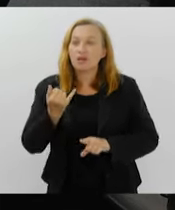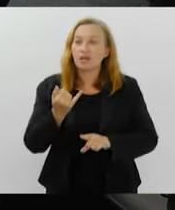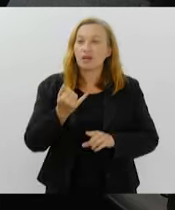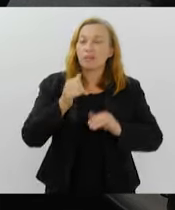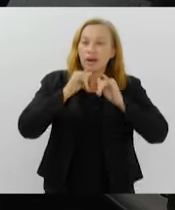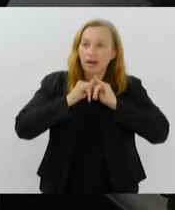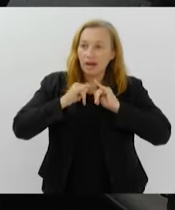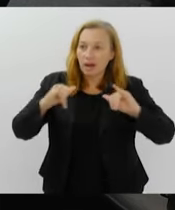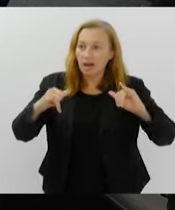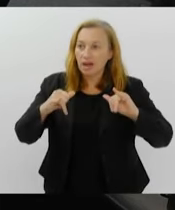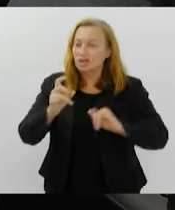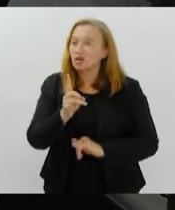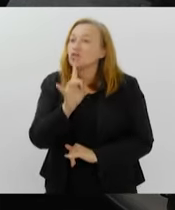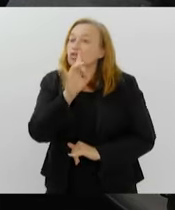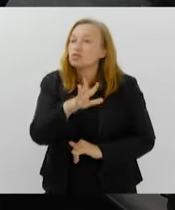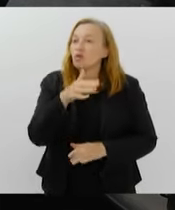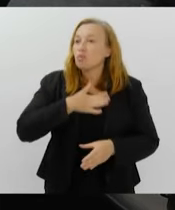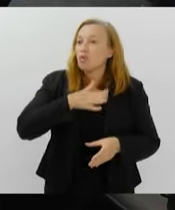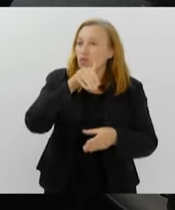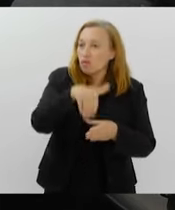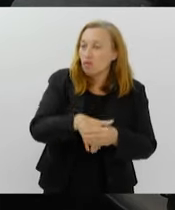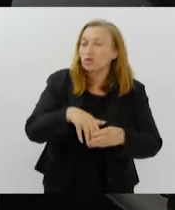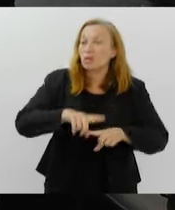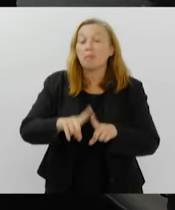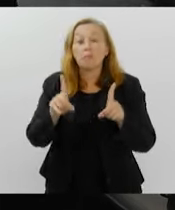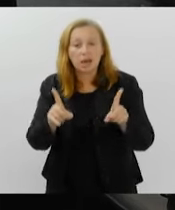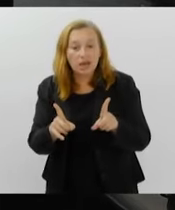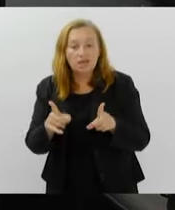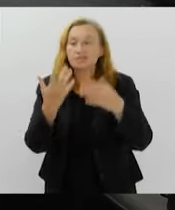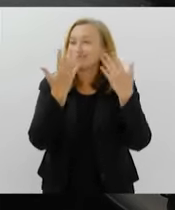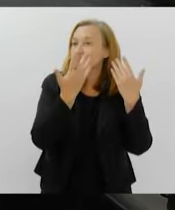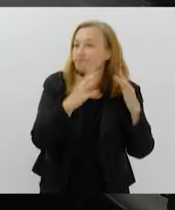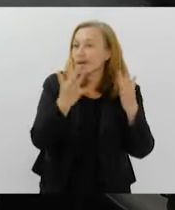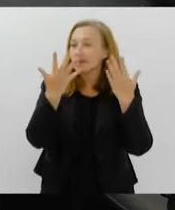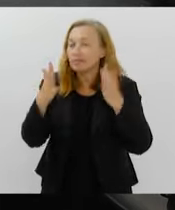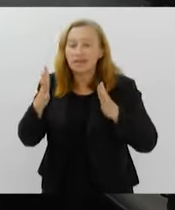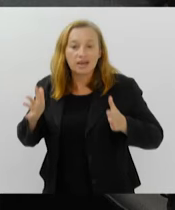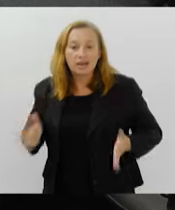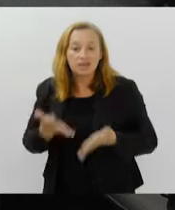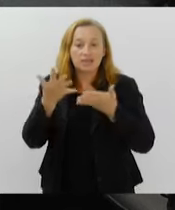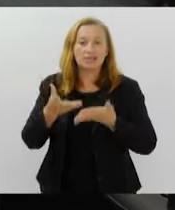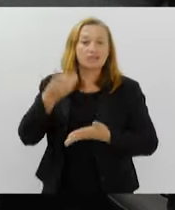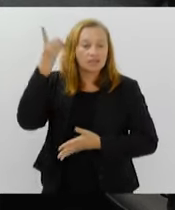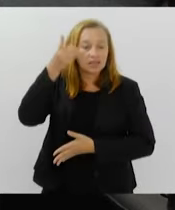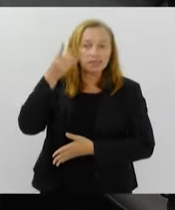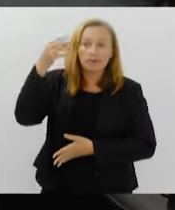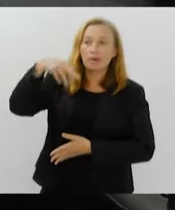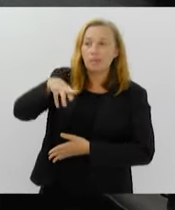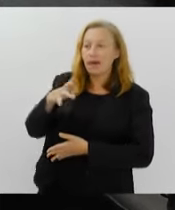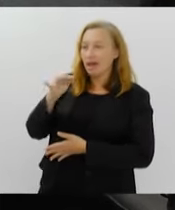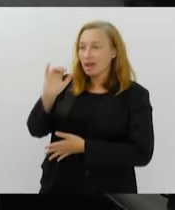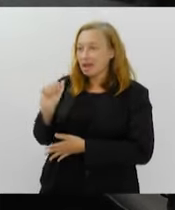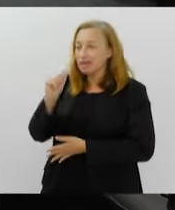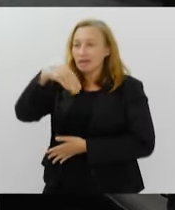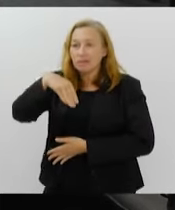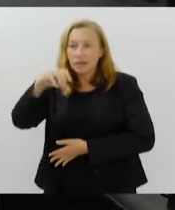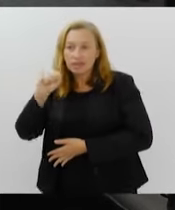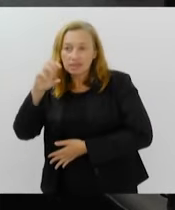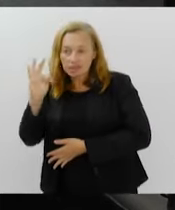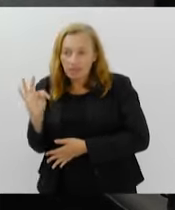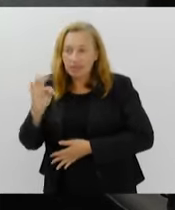declarar não só o meu voto mas parabenizar a iniciativa da deputada Marina do